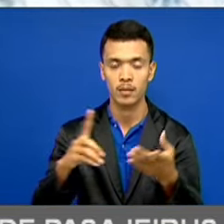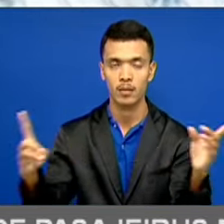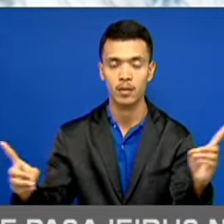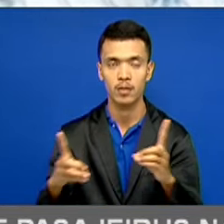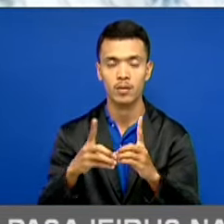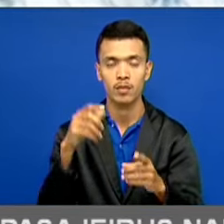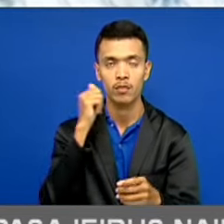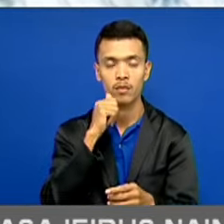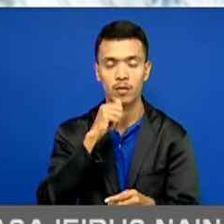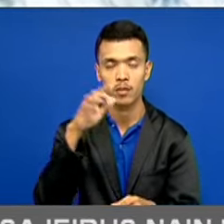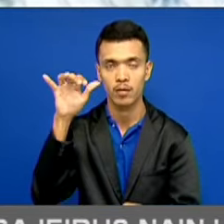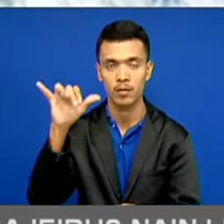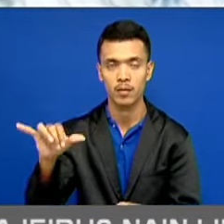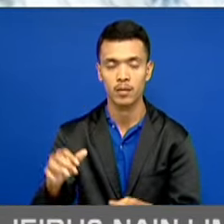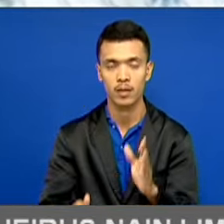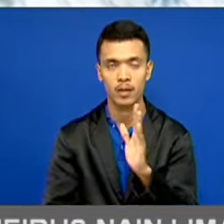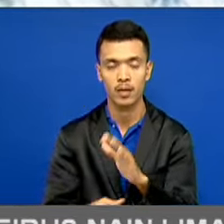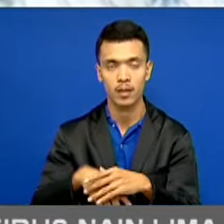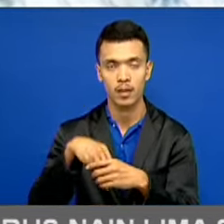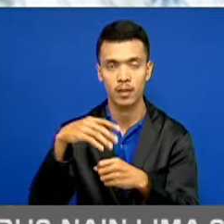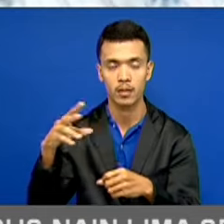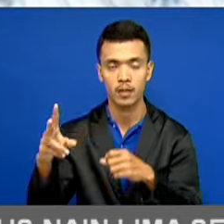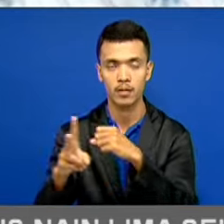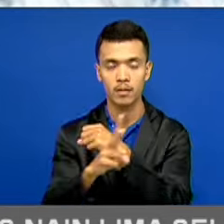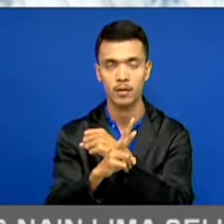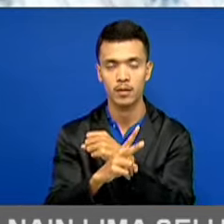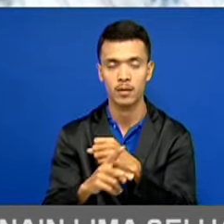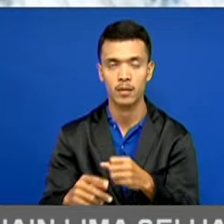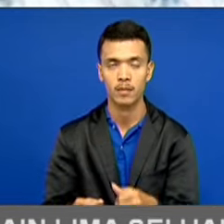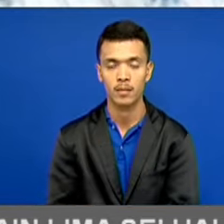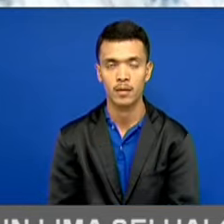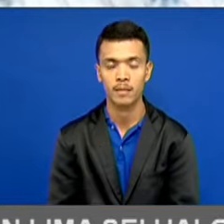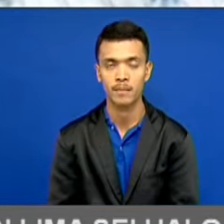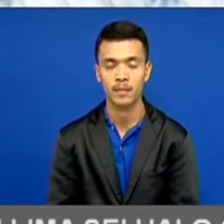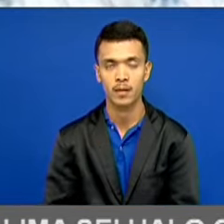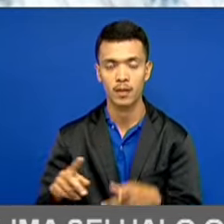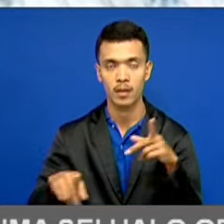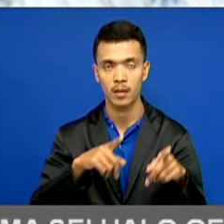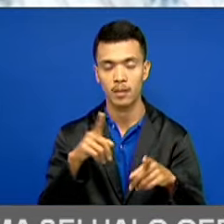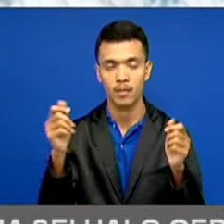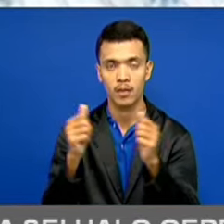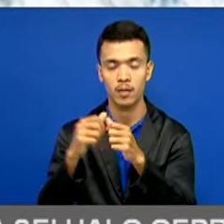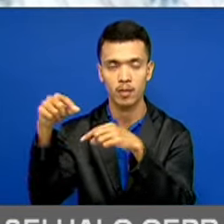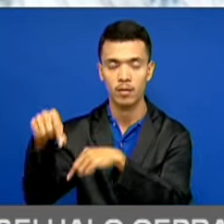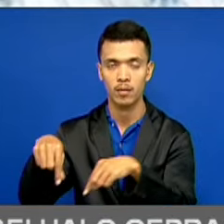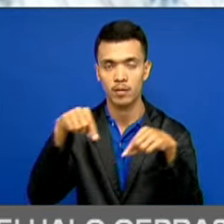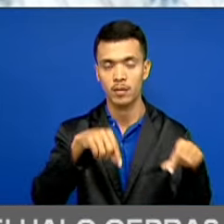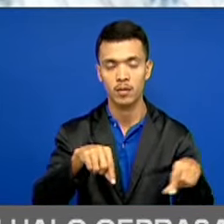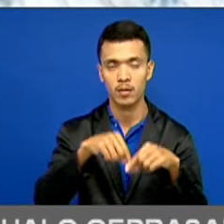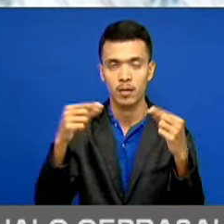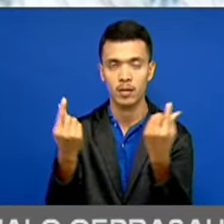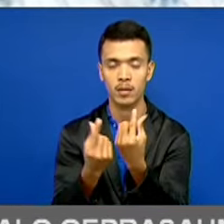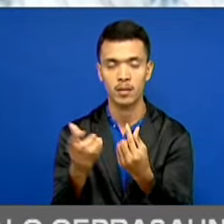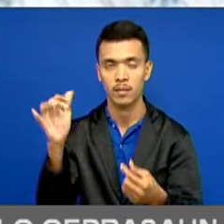Sira. A sair pita economia feta no pita liderança feta, é uma deficiência no grupo de liderança de ser, a